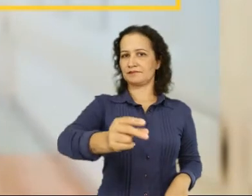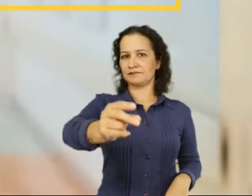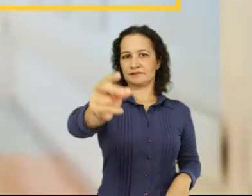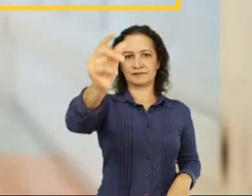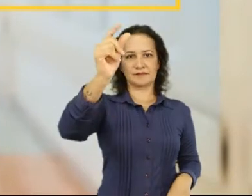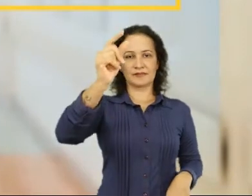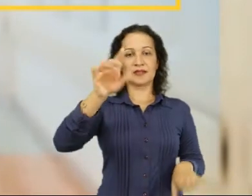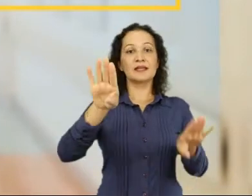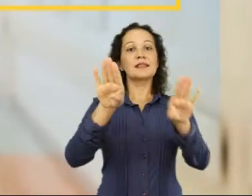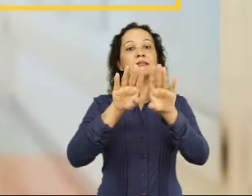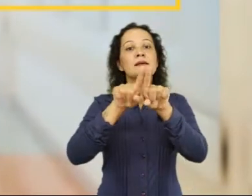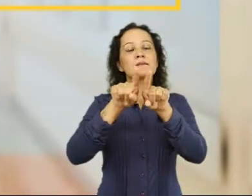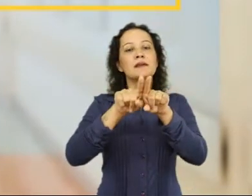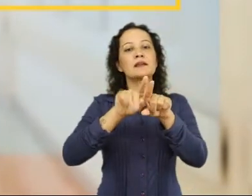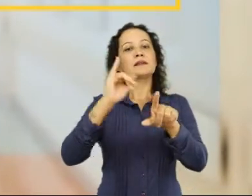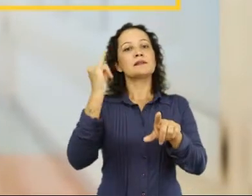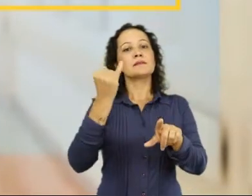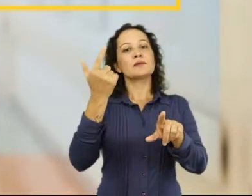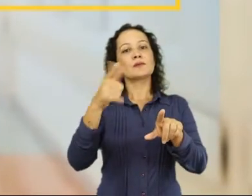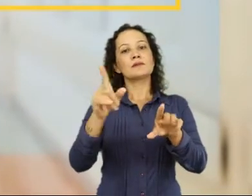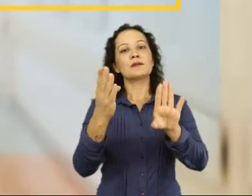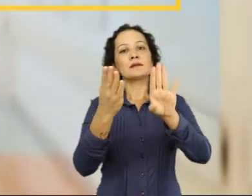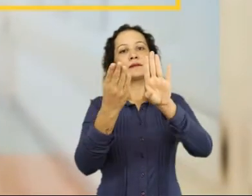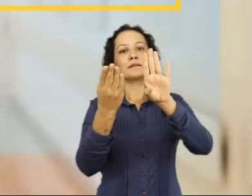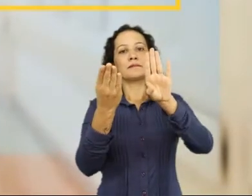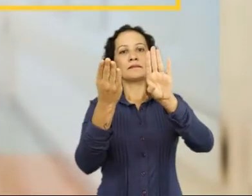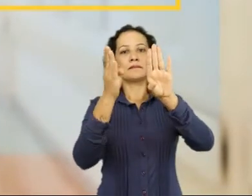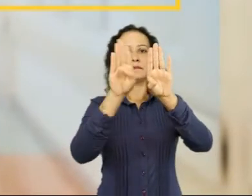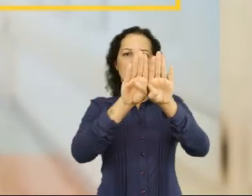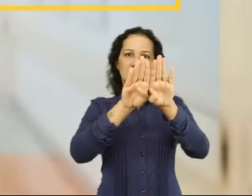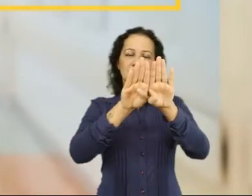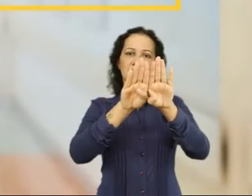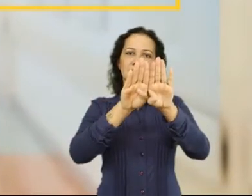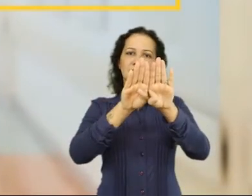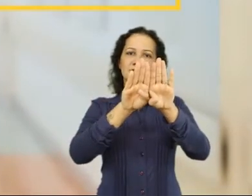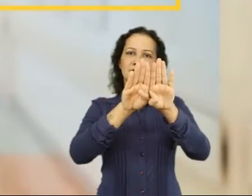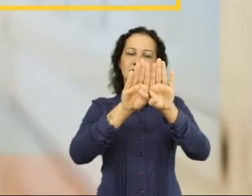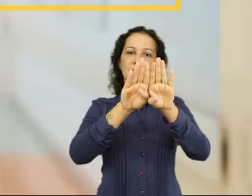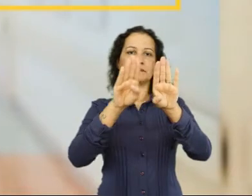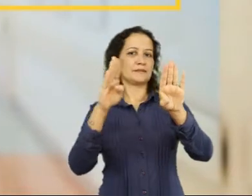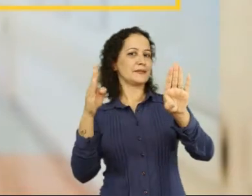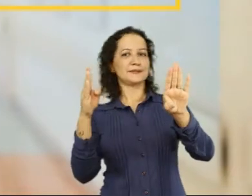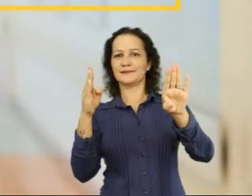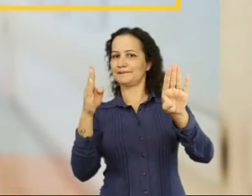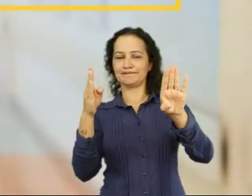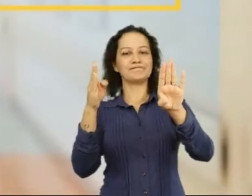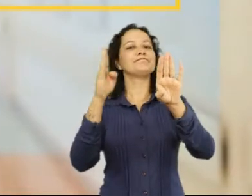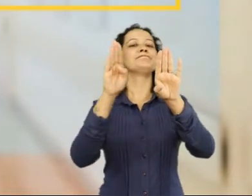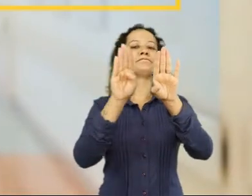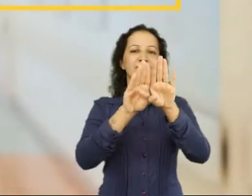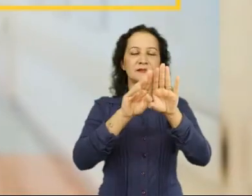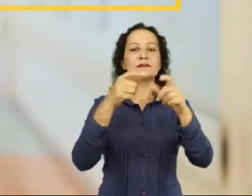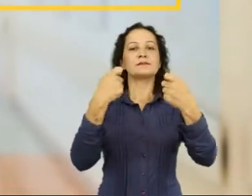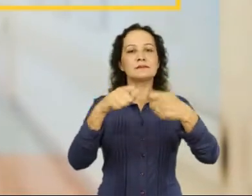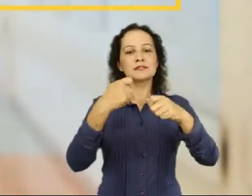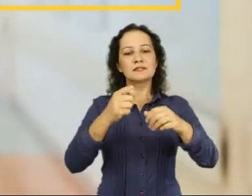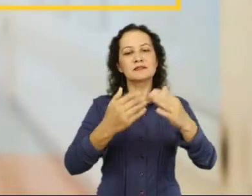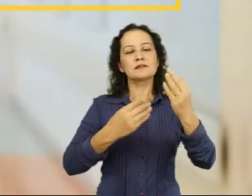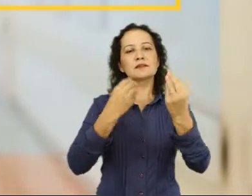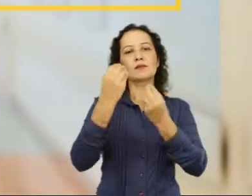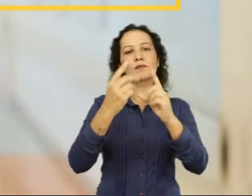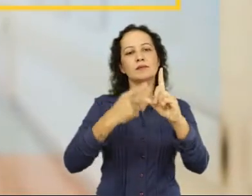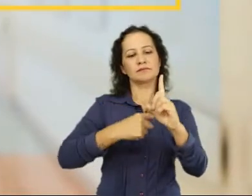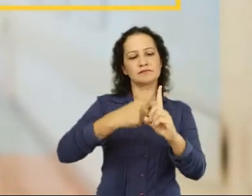E a porta da sala de vacina constantemente também fechada, porque o ambiente ele necessita de um controle de